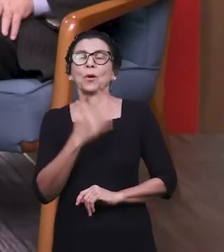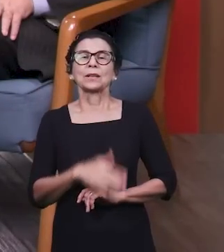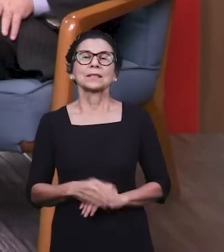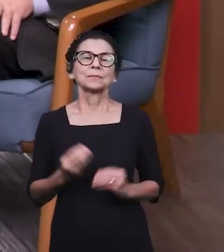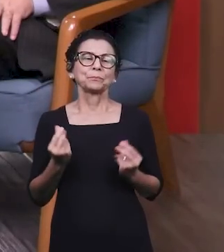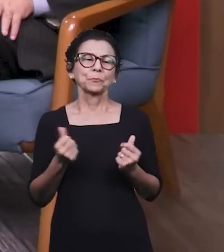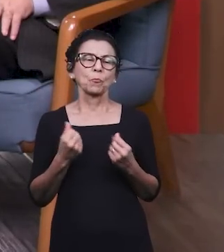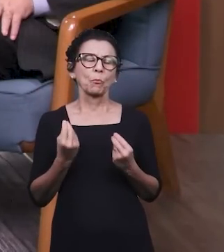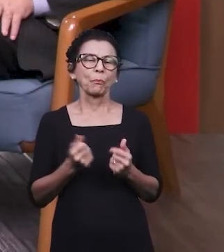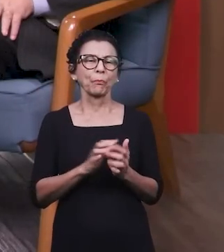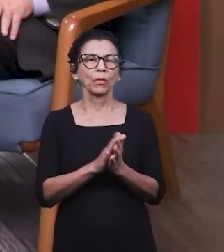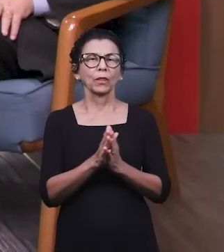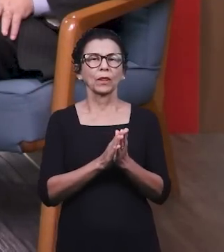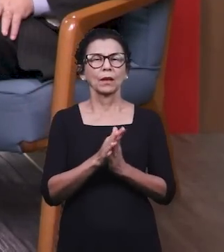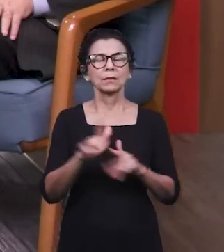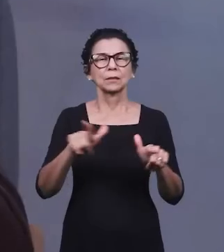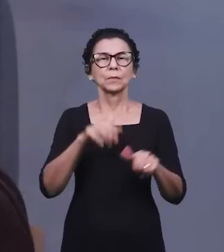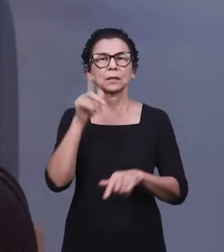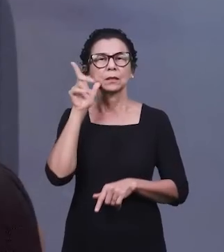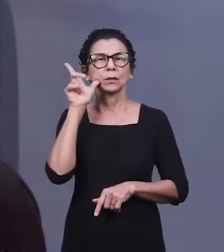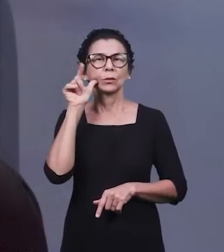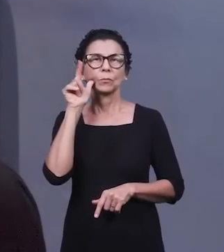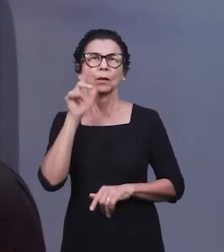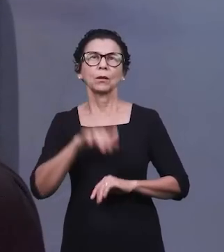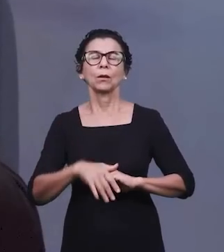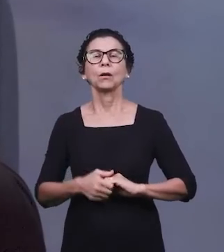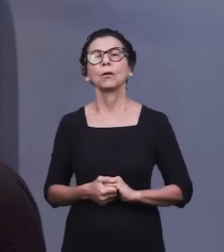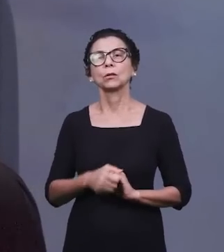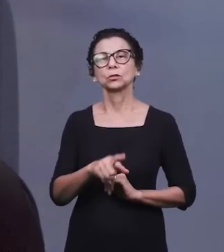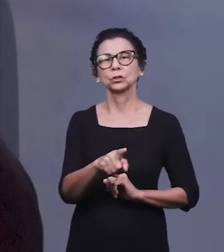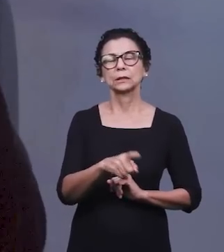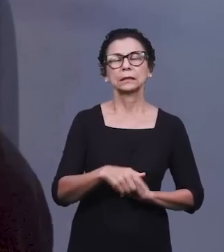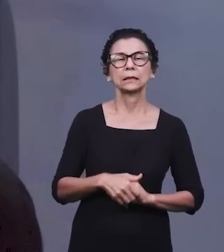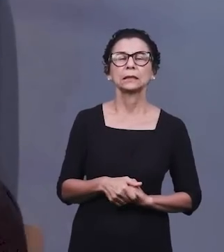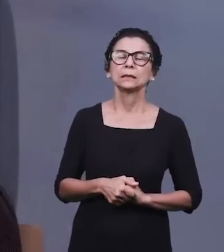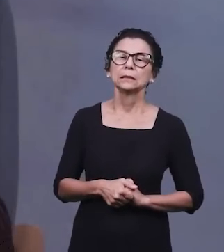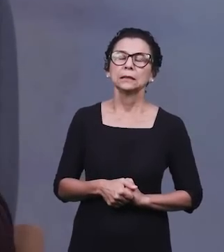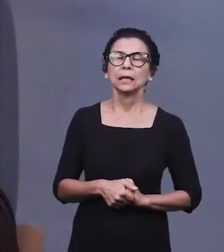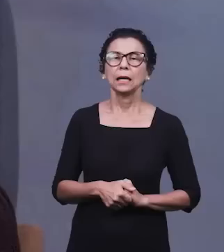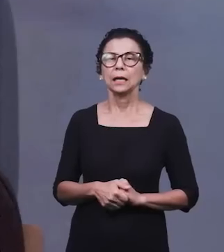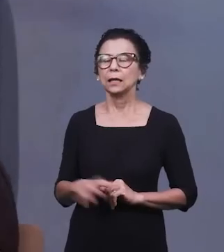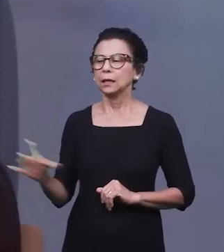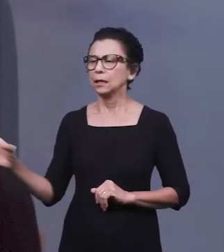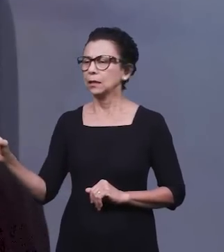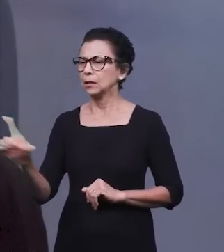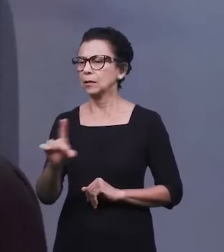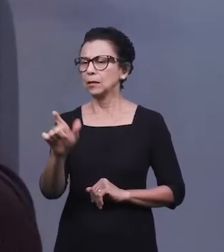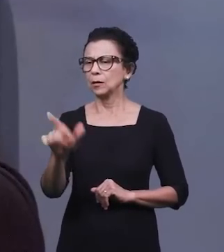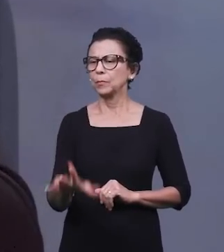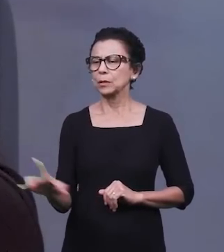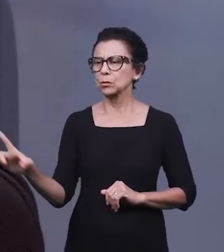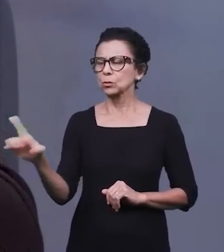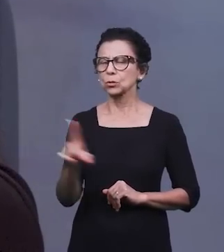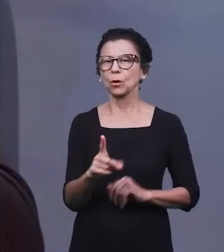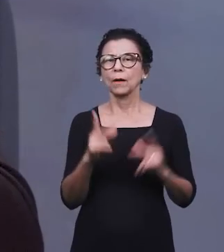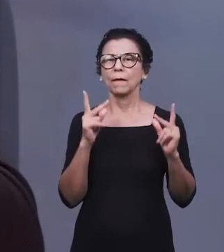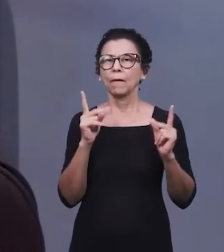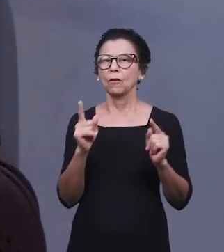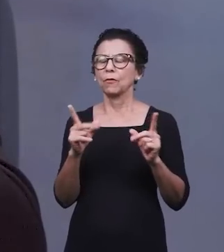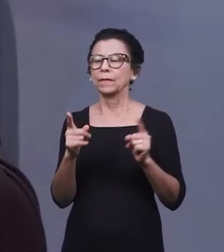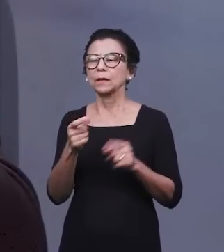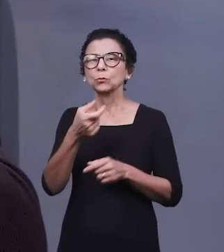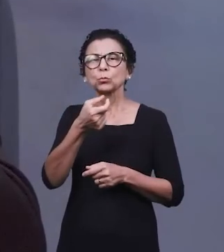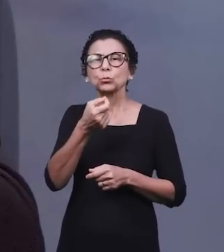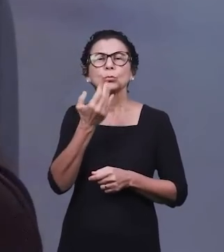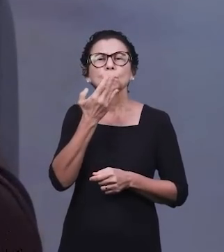trabalhando, trabalha às vezes numa loja, numa empresa, e passa alguém vendendo um doce, um picolé, um chup-chup. A pessoa não pensa 2 vezes, ela já